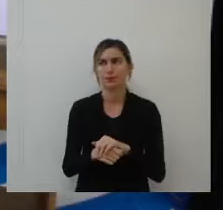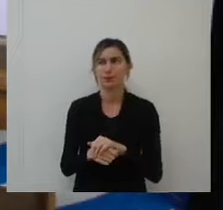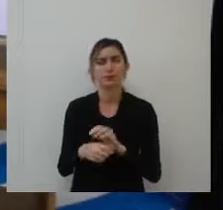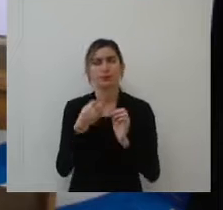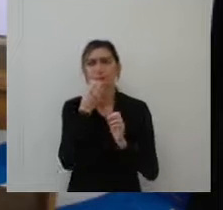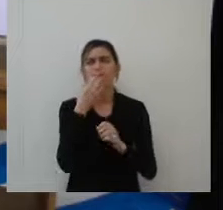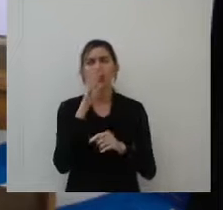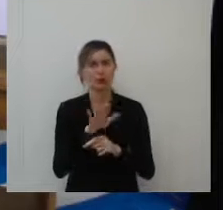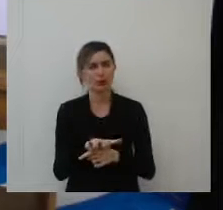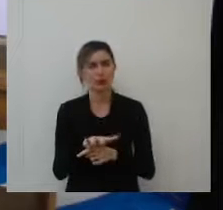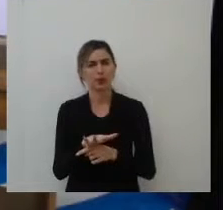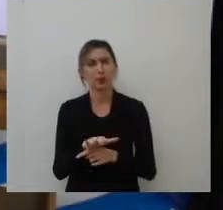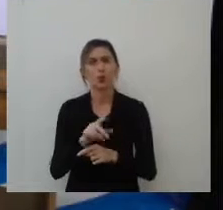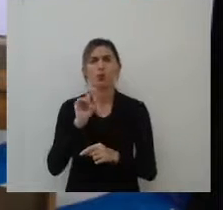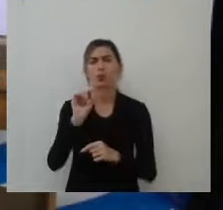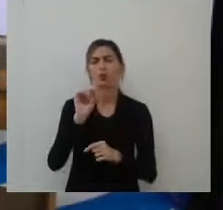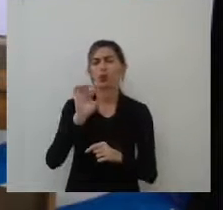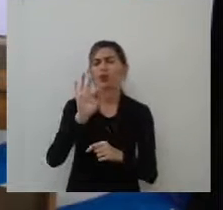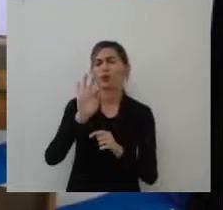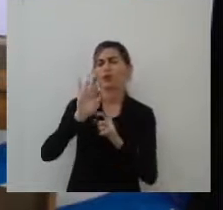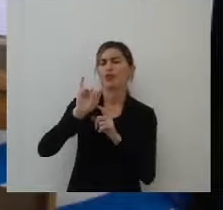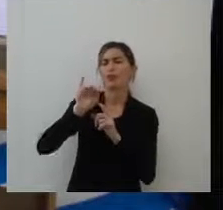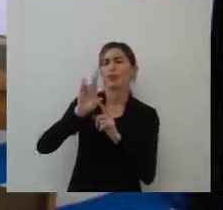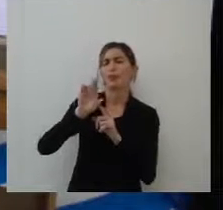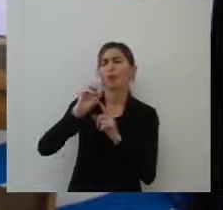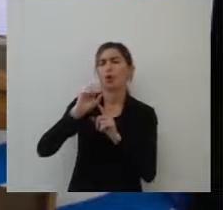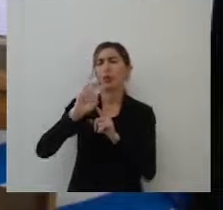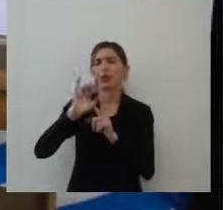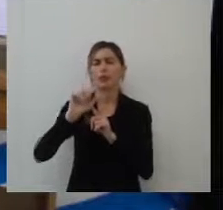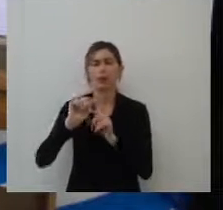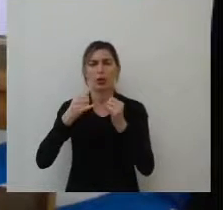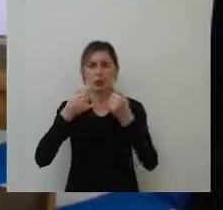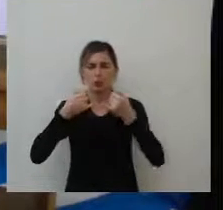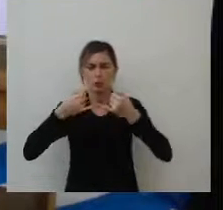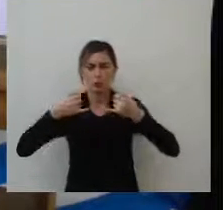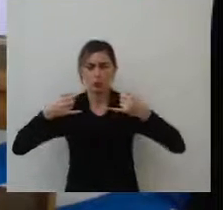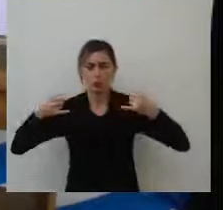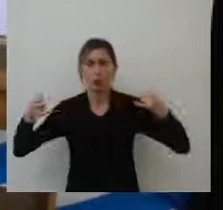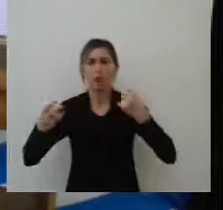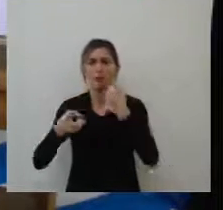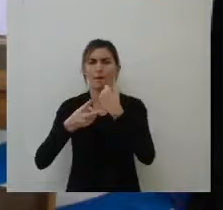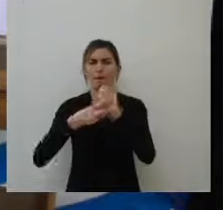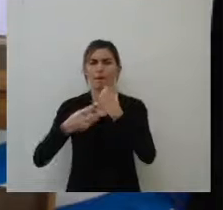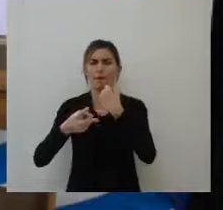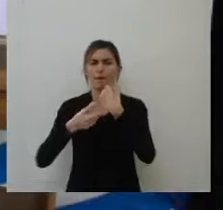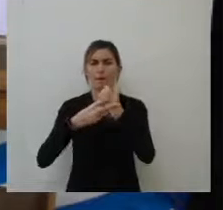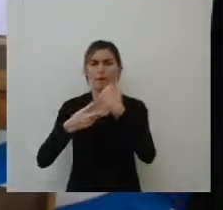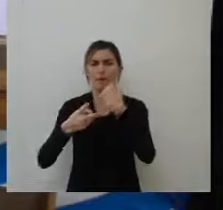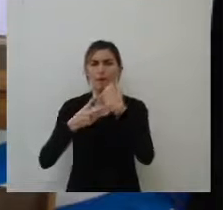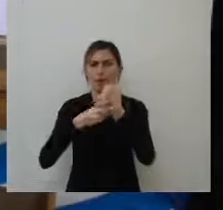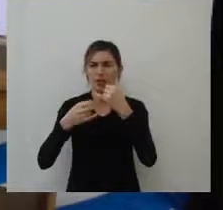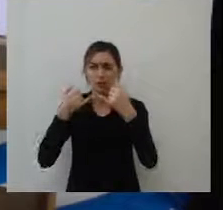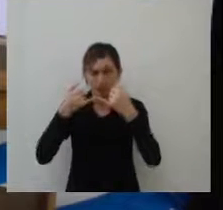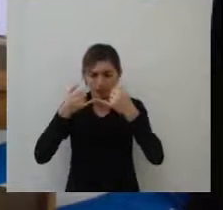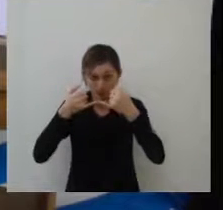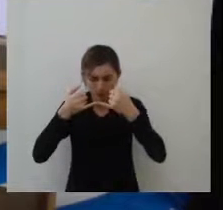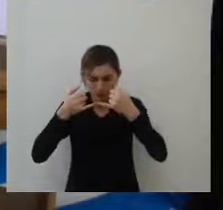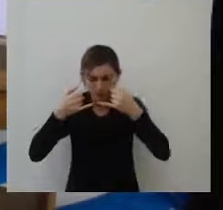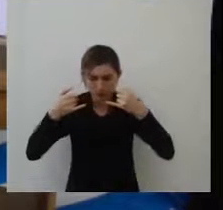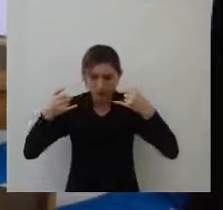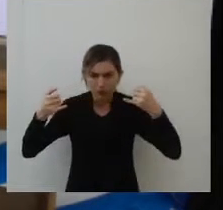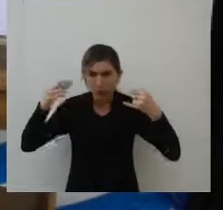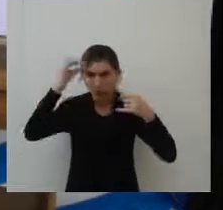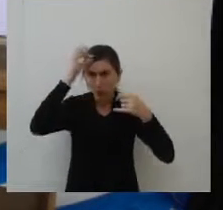Boa tarde. O que é fibra ótica? Fibra ótica é um cabo de vidro, tá, gente? É um cabo de vidro, um filamento bem da finura de um